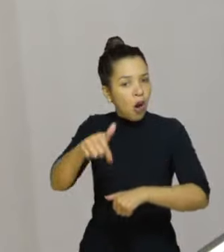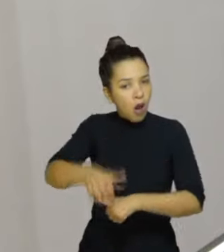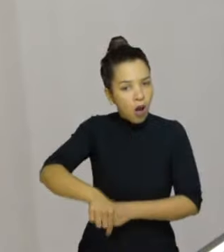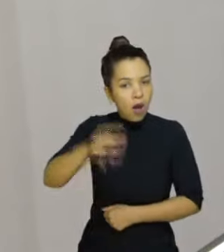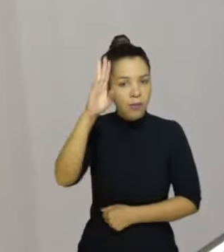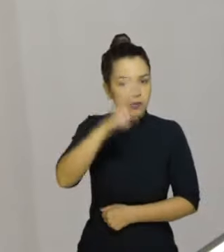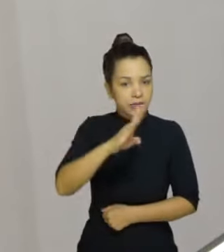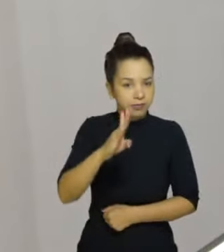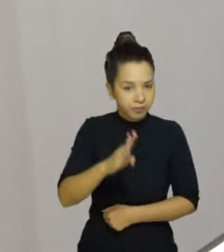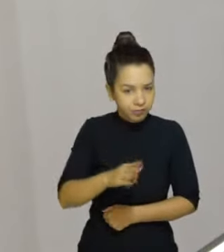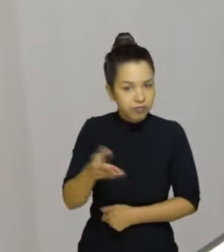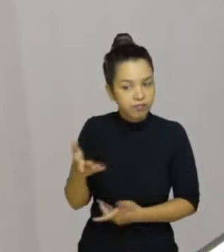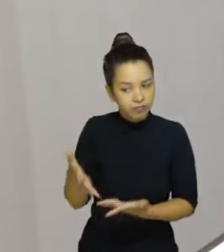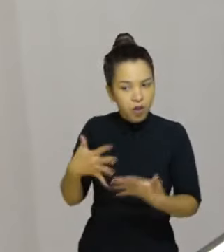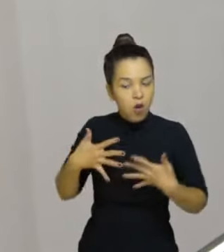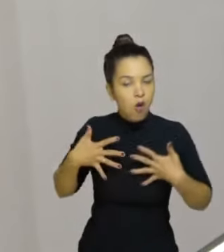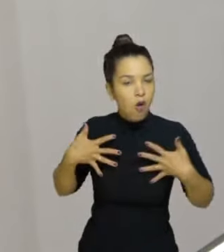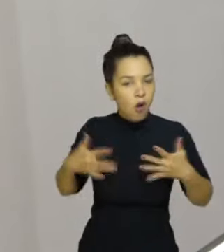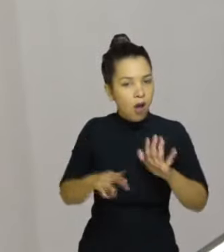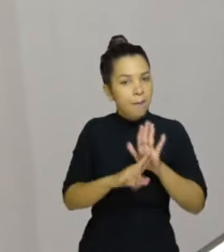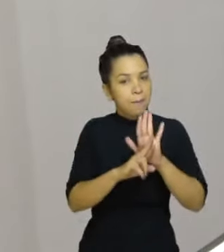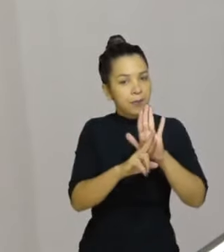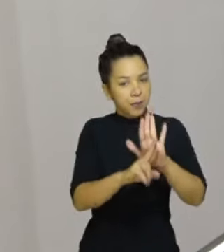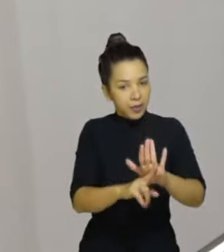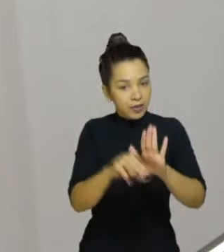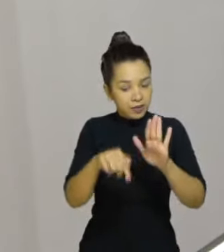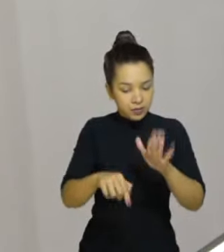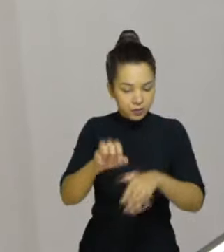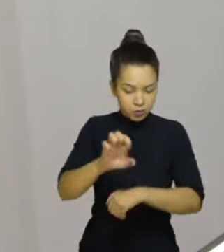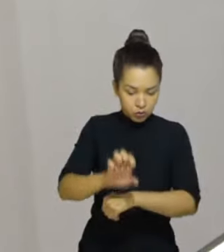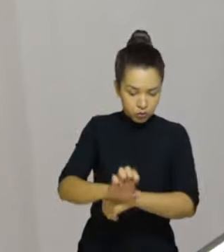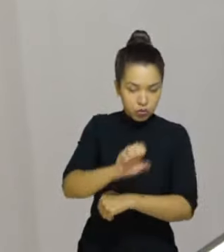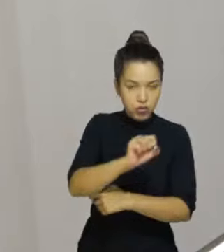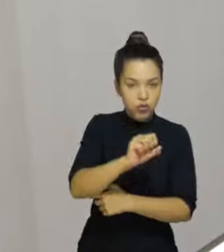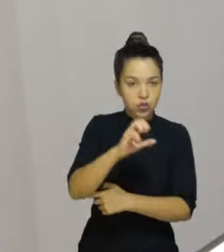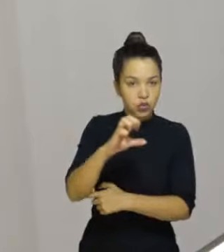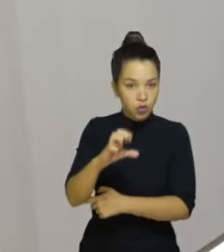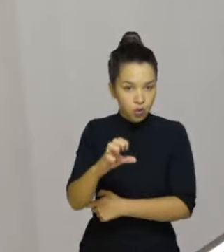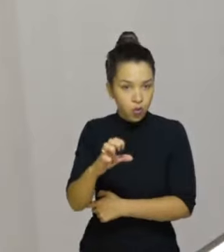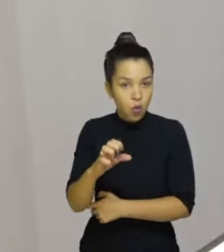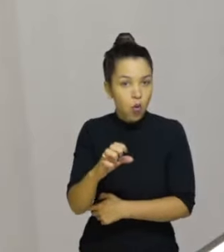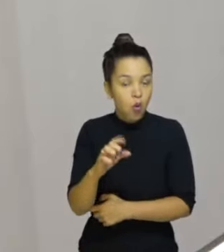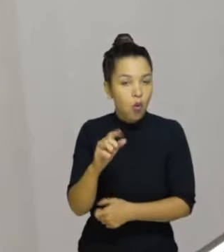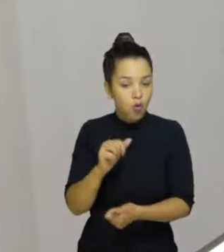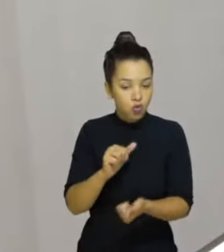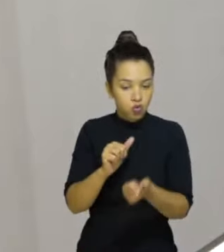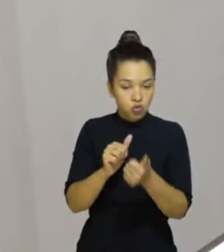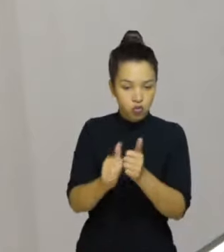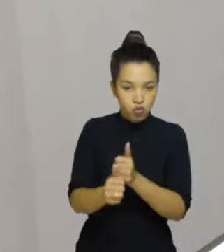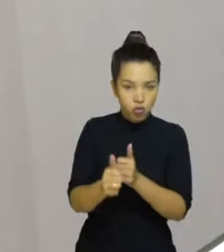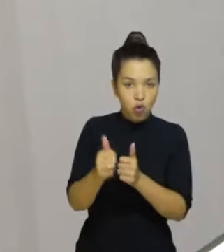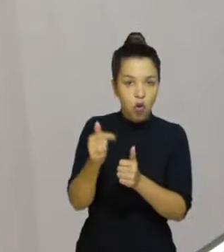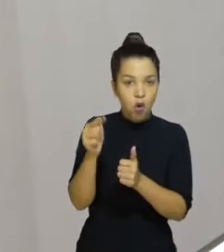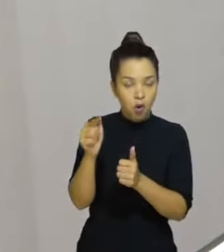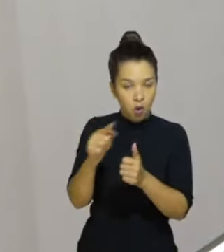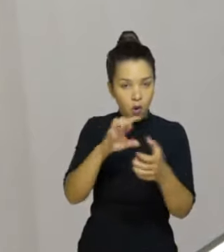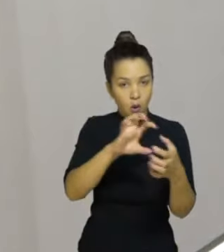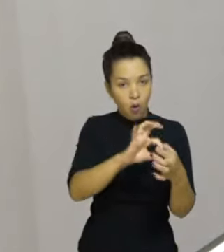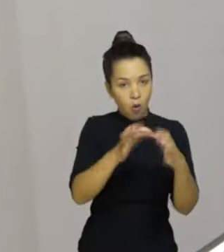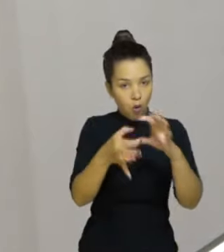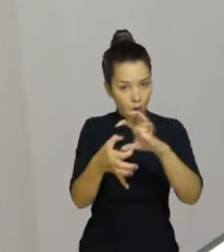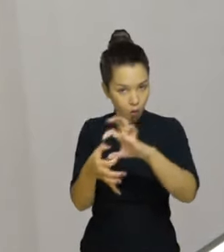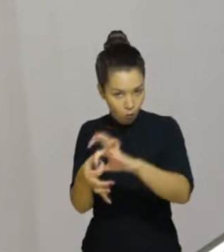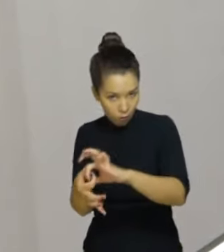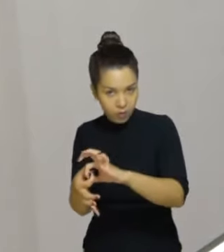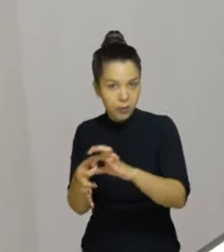essa grande honraria de representar Santa Catarina agora nos Jogos Olímpicos. Por isso, fizemos uma homenagem para